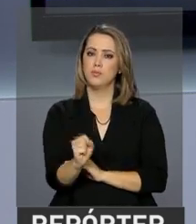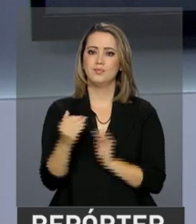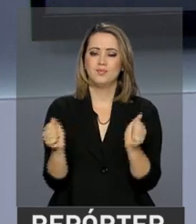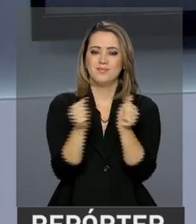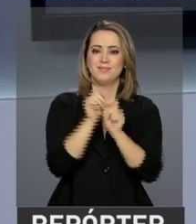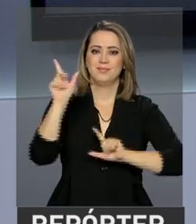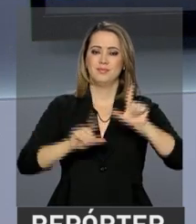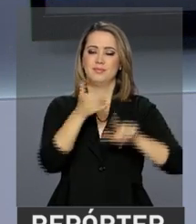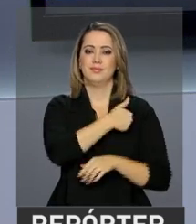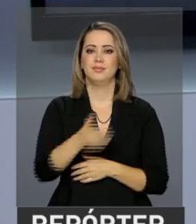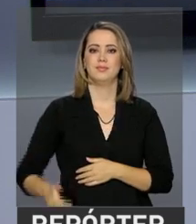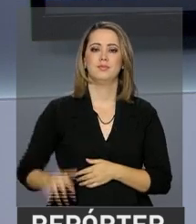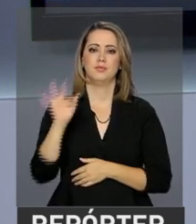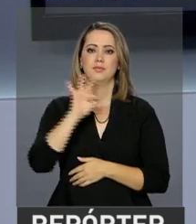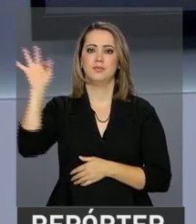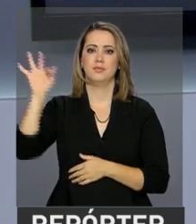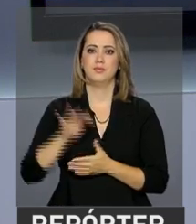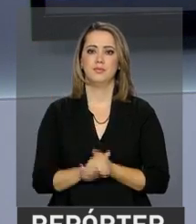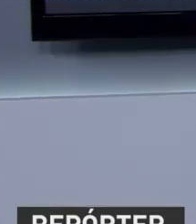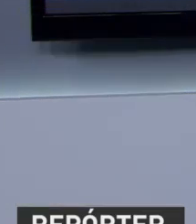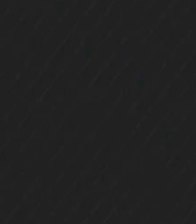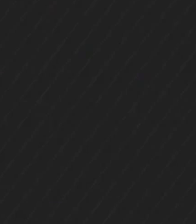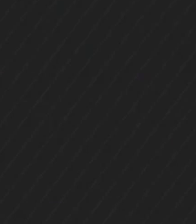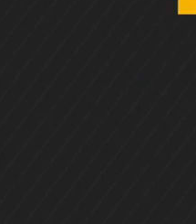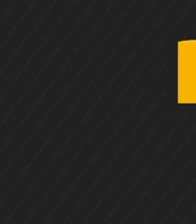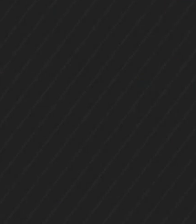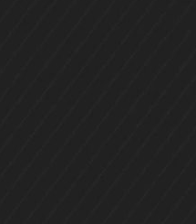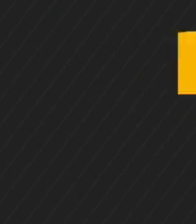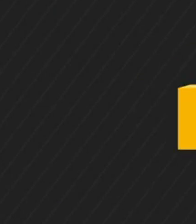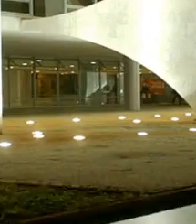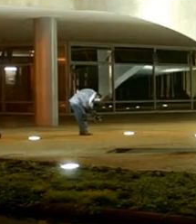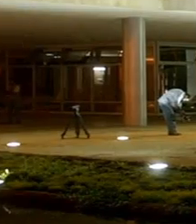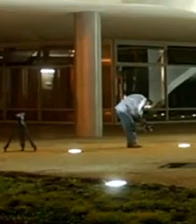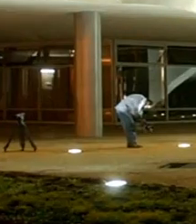Continue com a gente na NBR a TV do Governo Federal ah